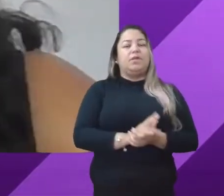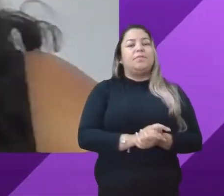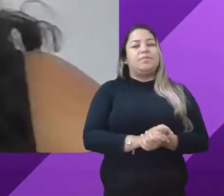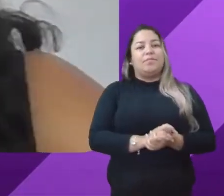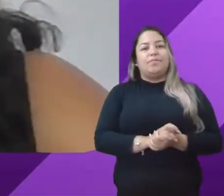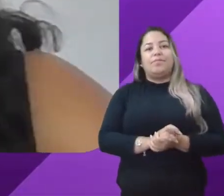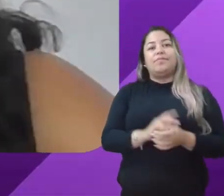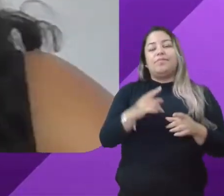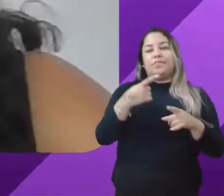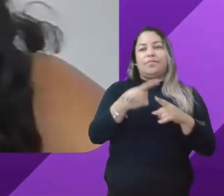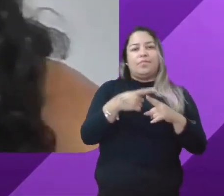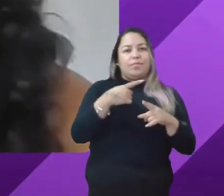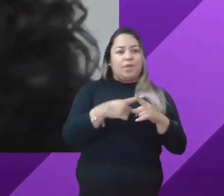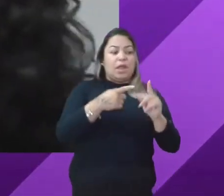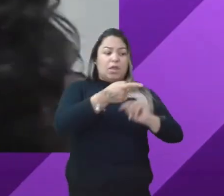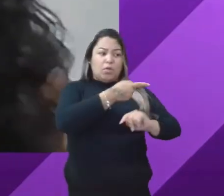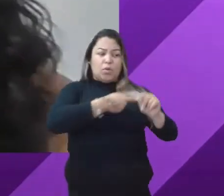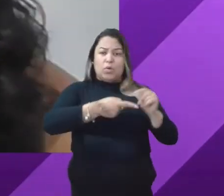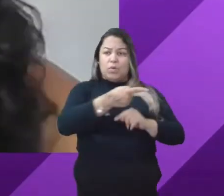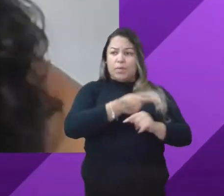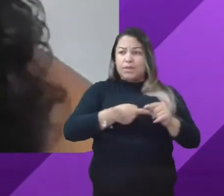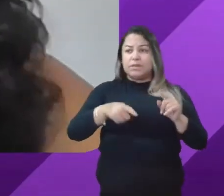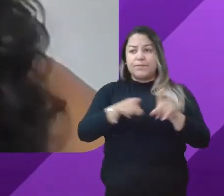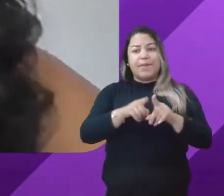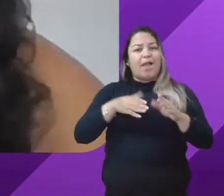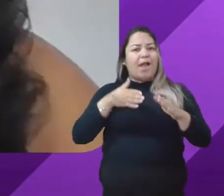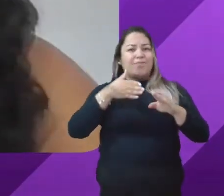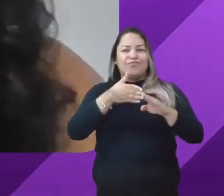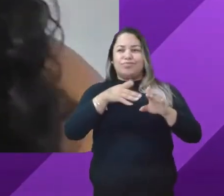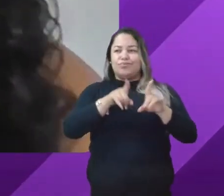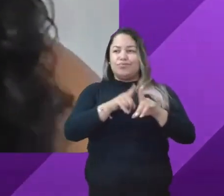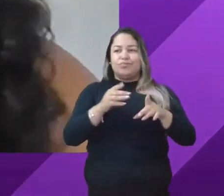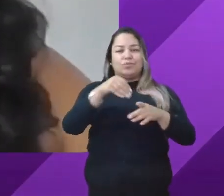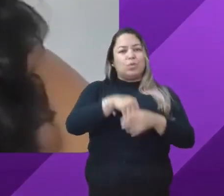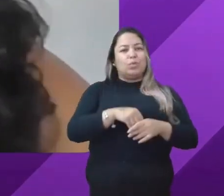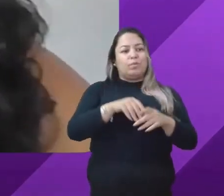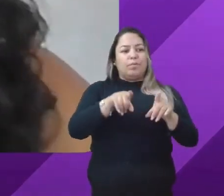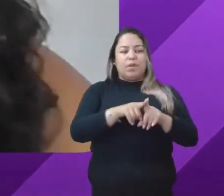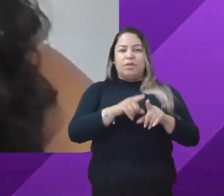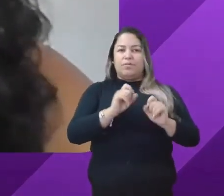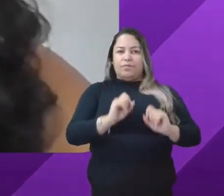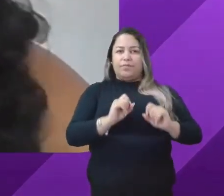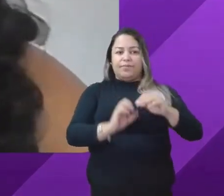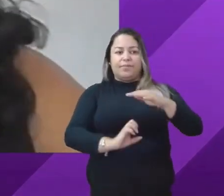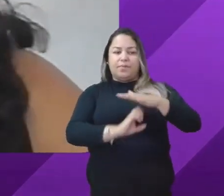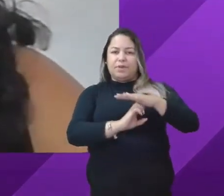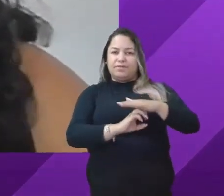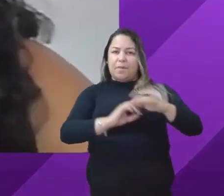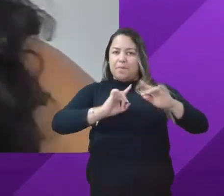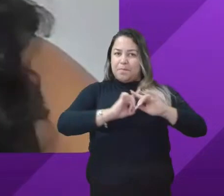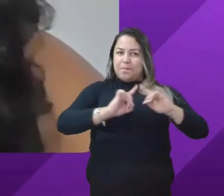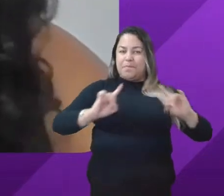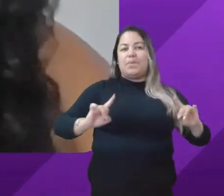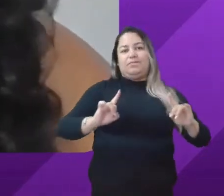porque a economia solidária não se limita ao interior de um empreendimento, mas trata-se